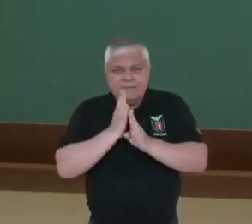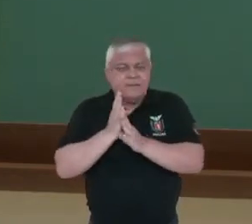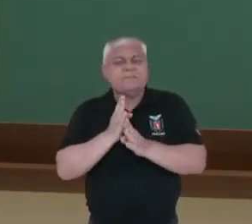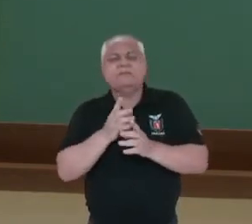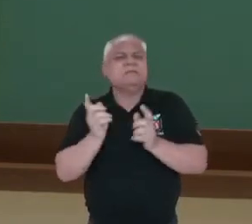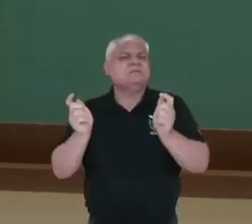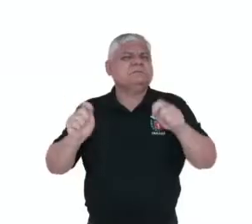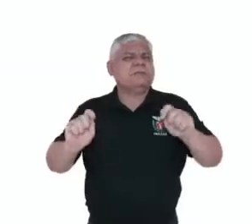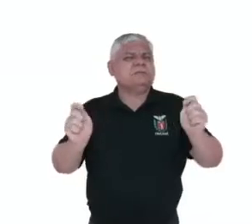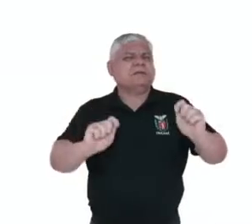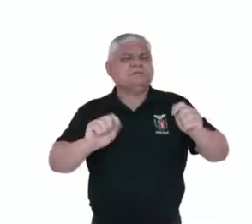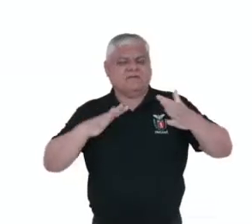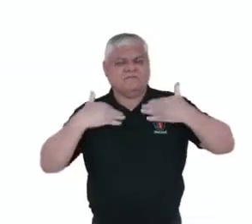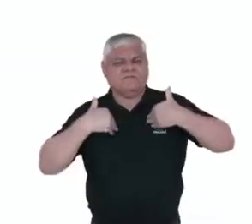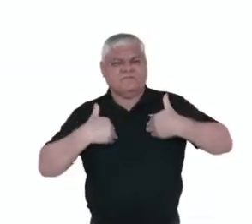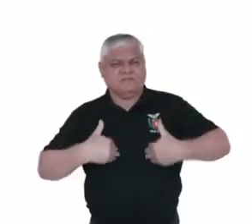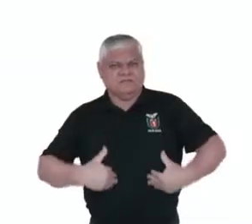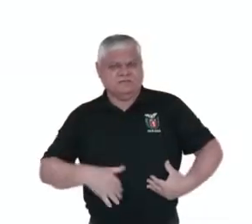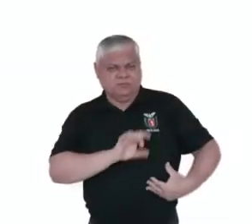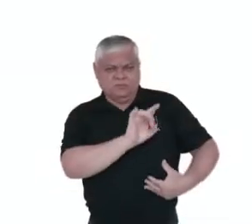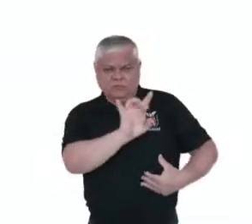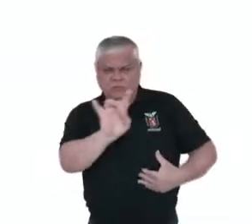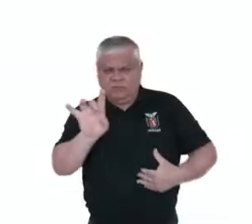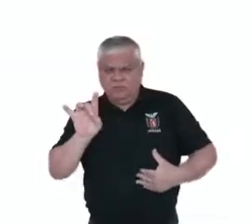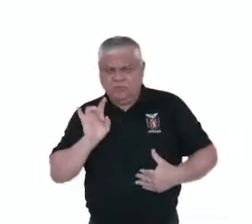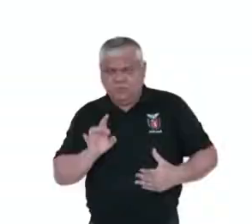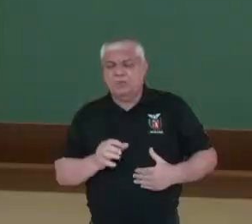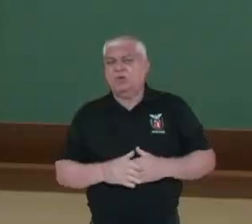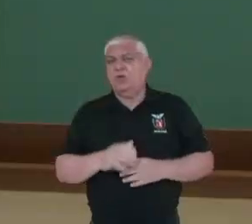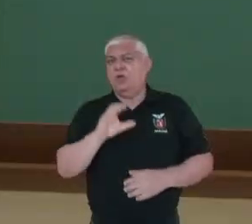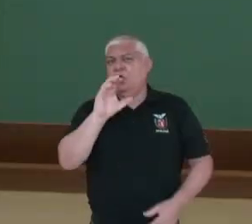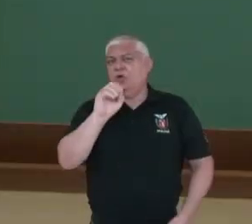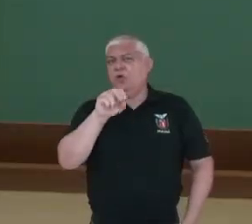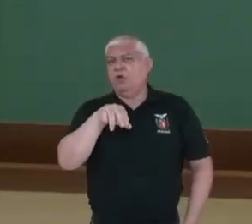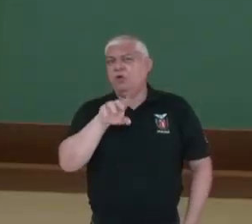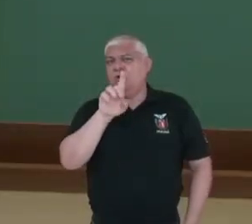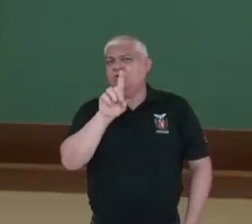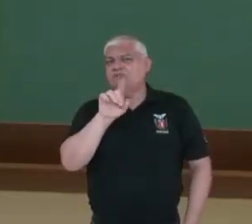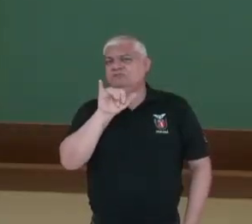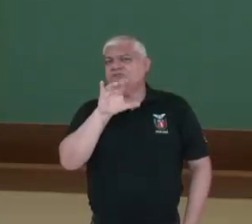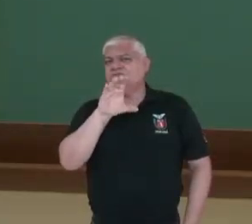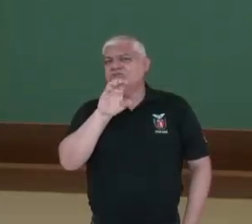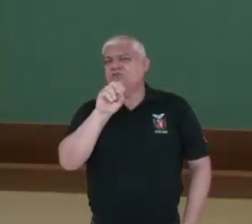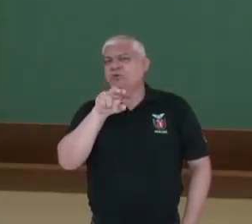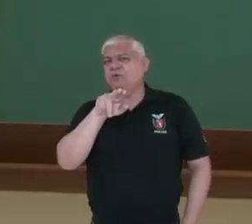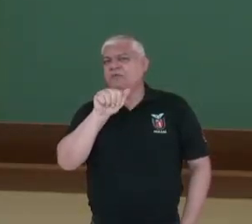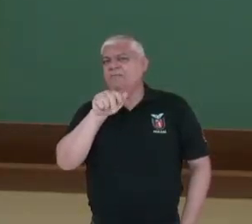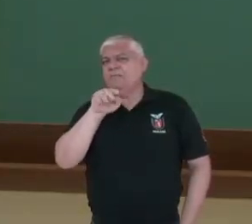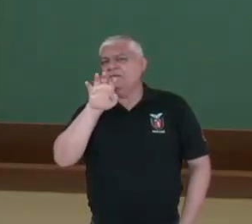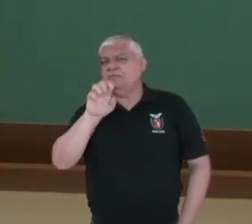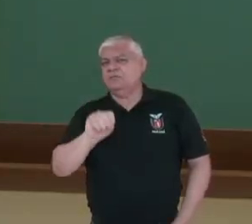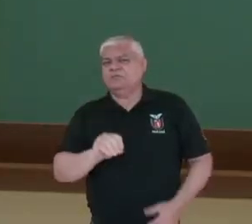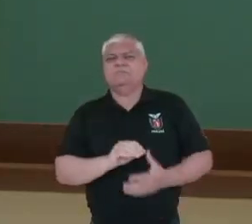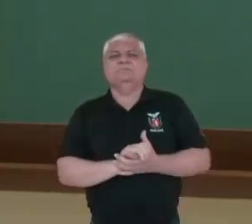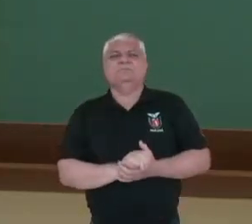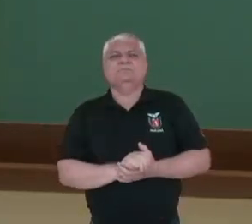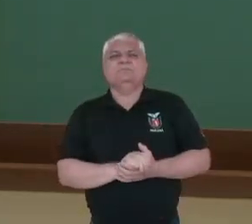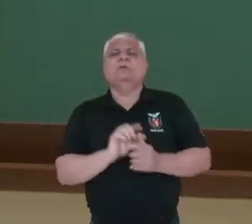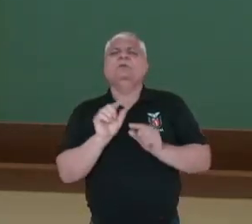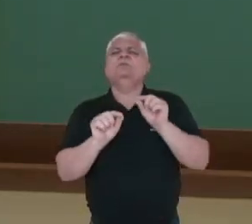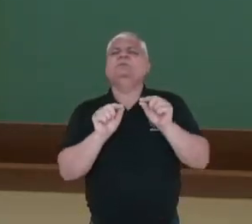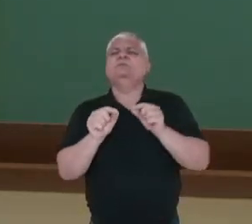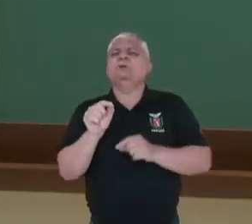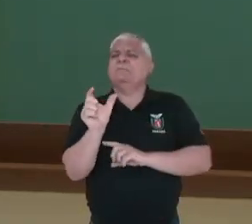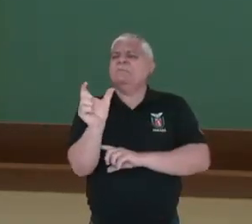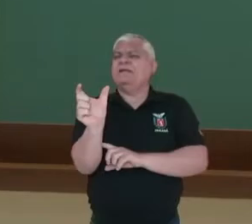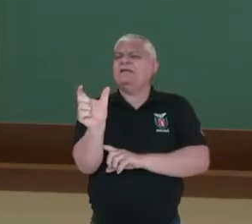capacidades físicas da ginástica de condicionamento físico e eu que sabemos sobre